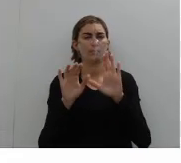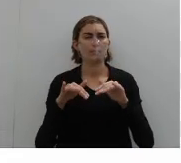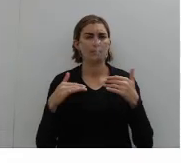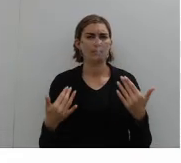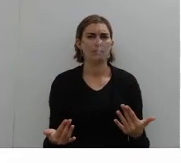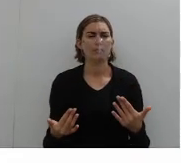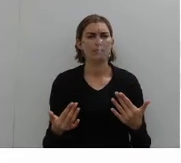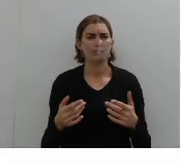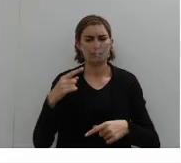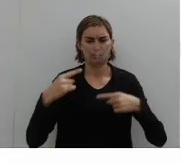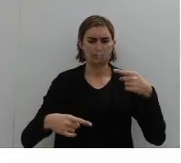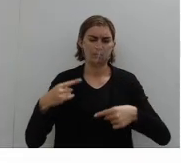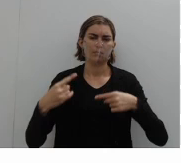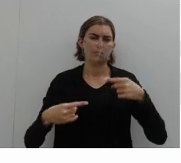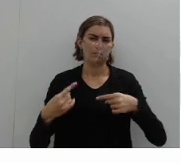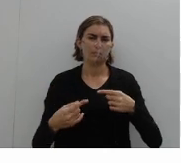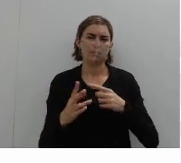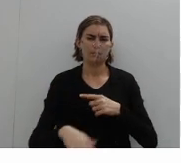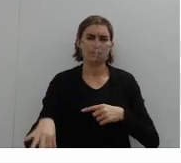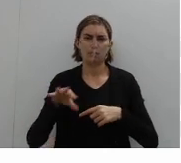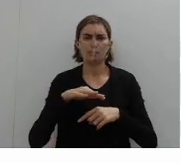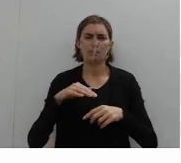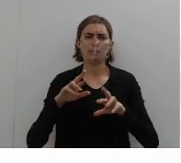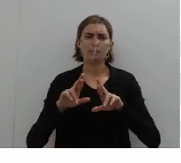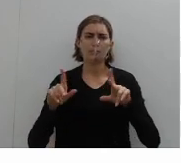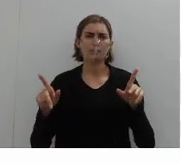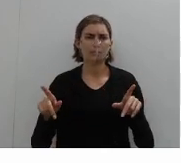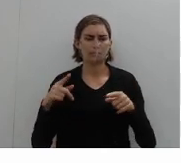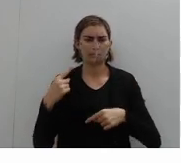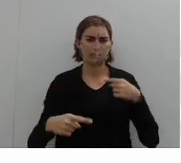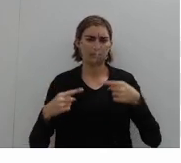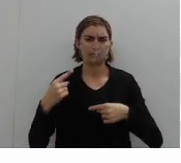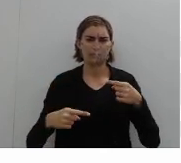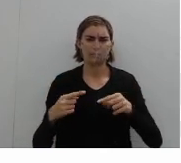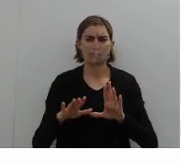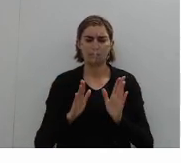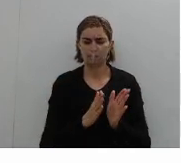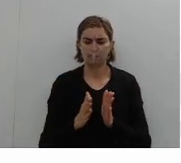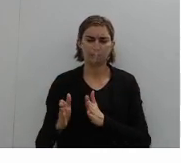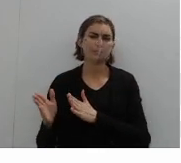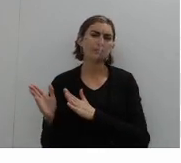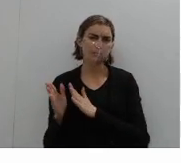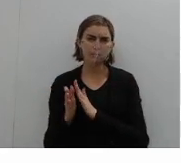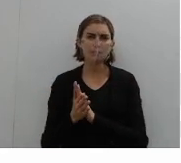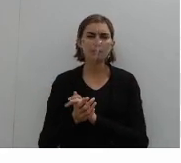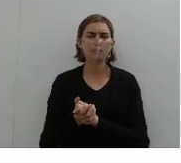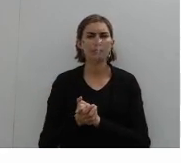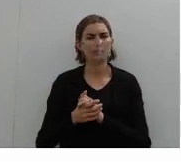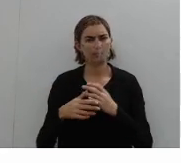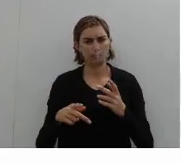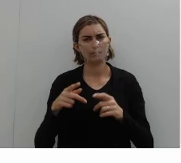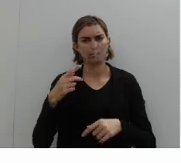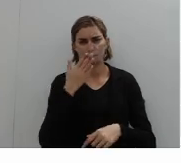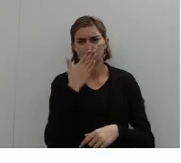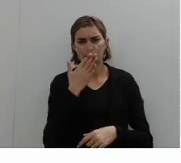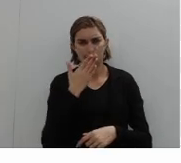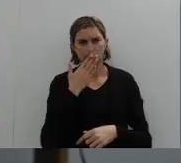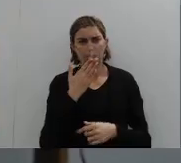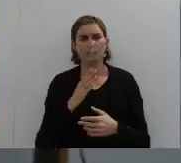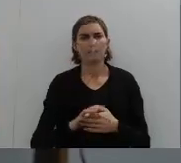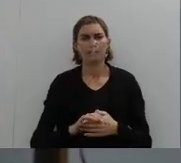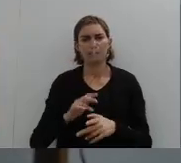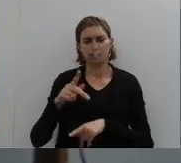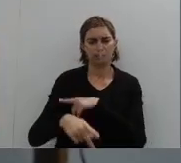Então, a política era totalmente diferente da política que estava organizada aqui pelos indígenas,